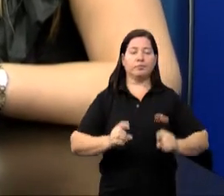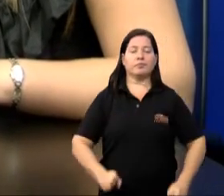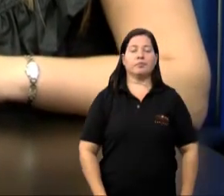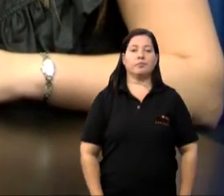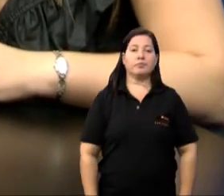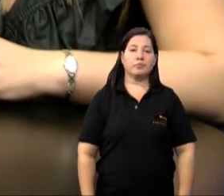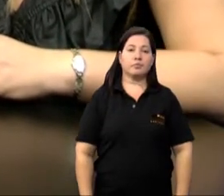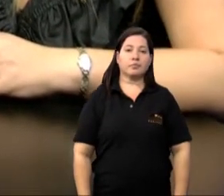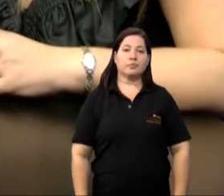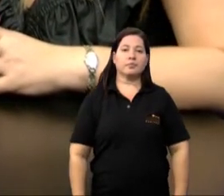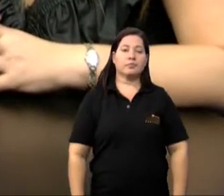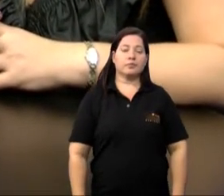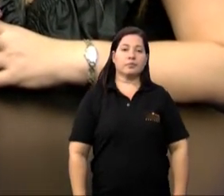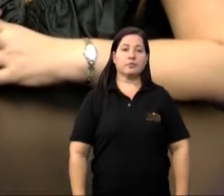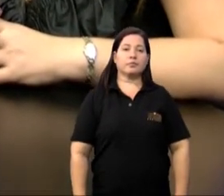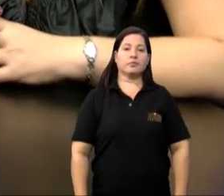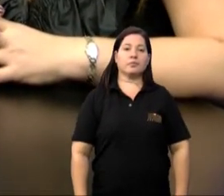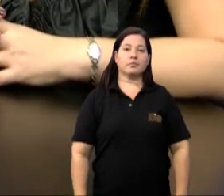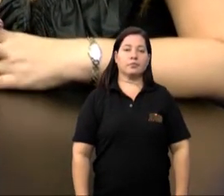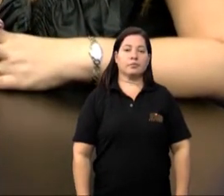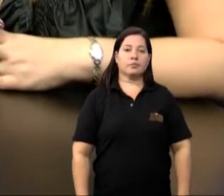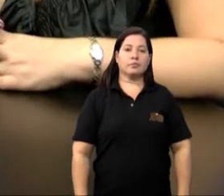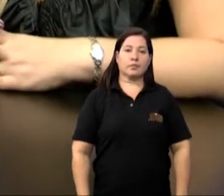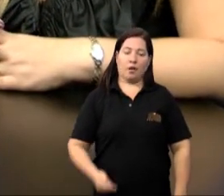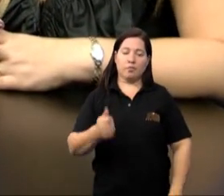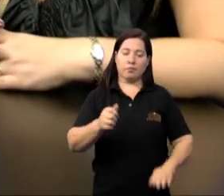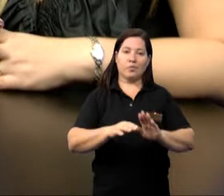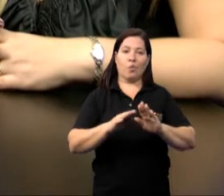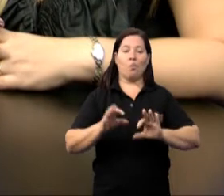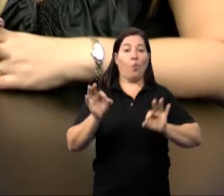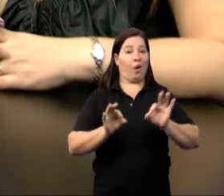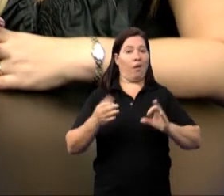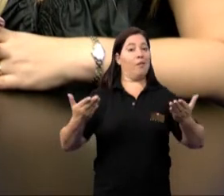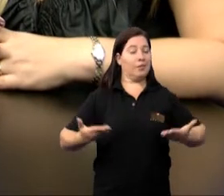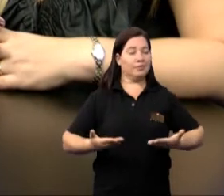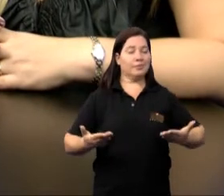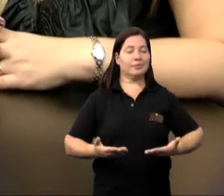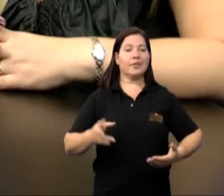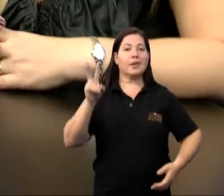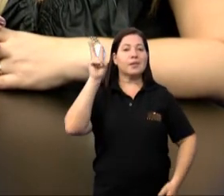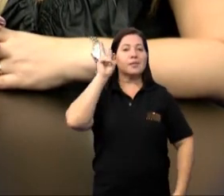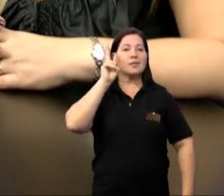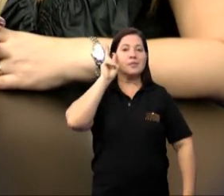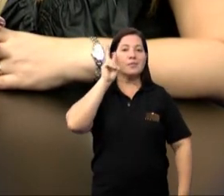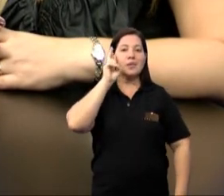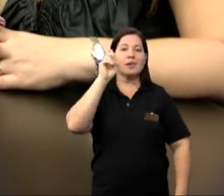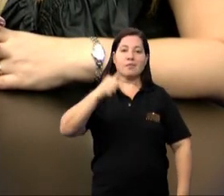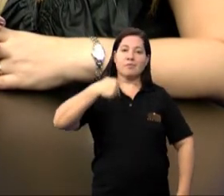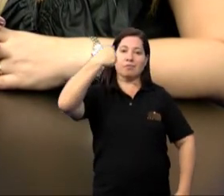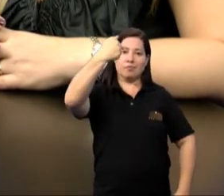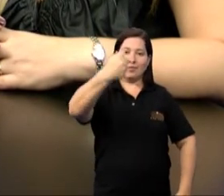Muito bem, e caminhando agora para o final do nosso programa de hoje, lembrando que faremos um outro